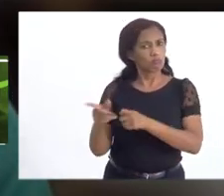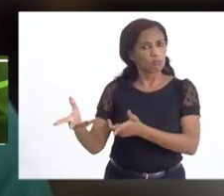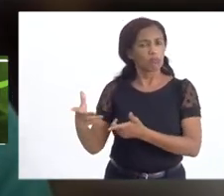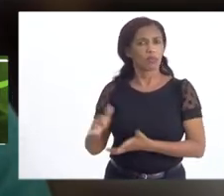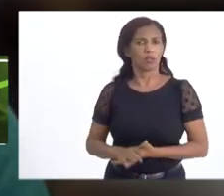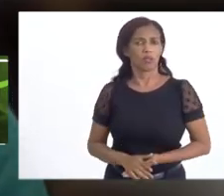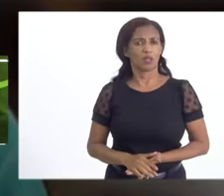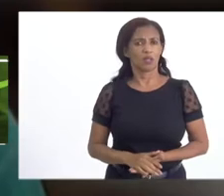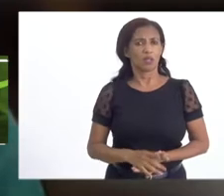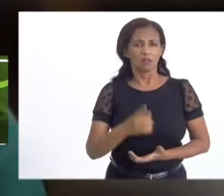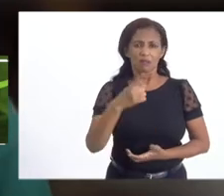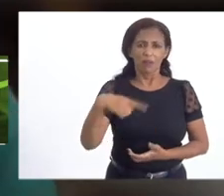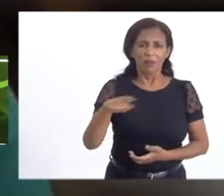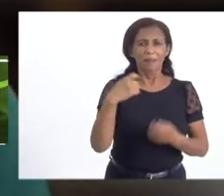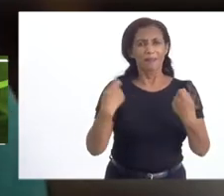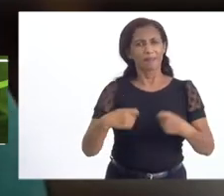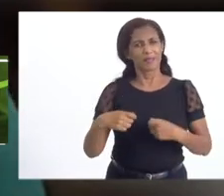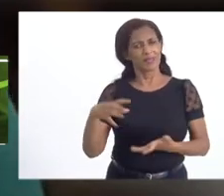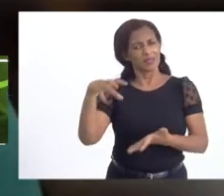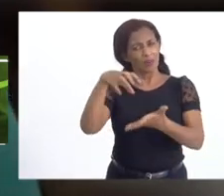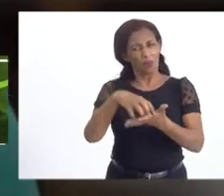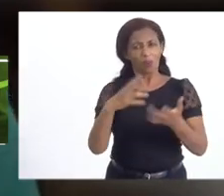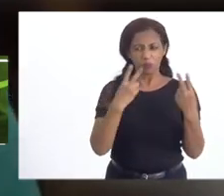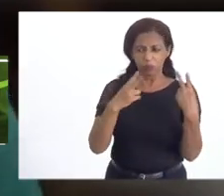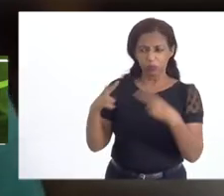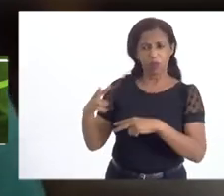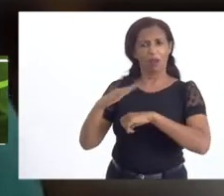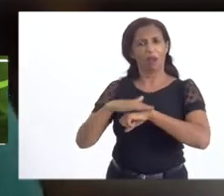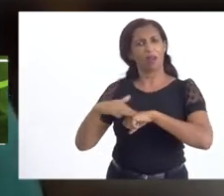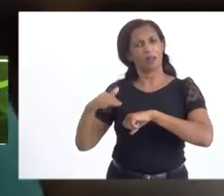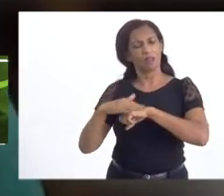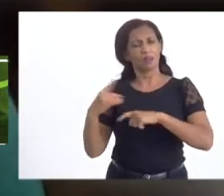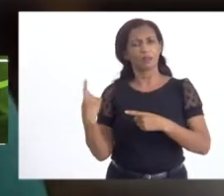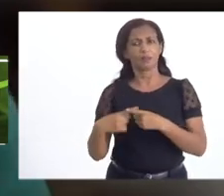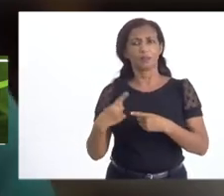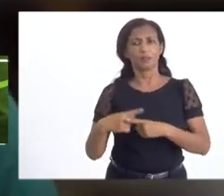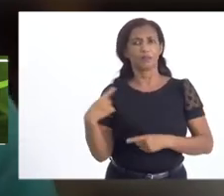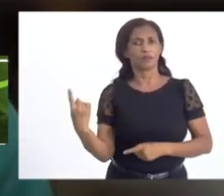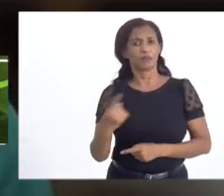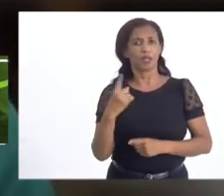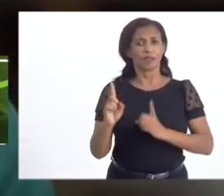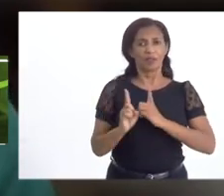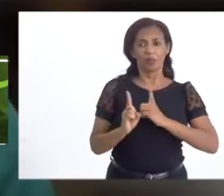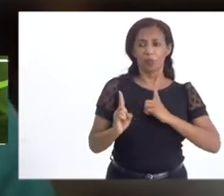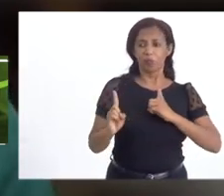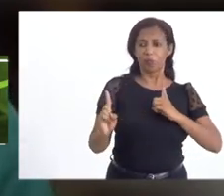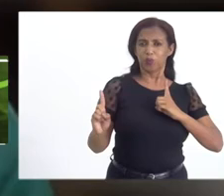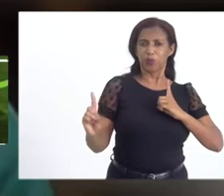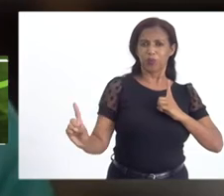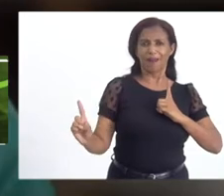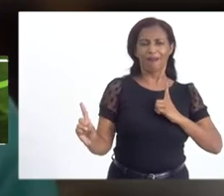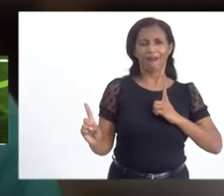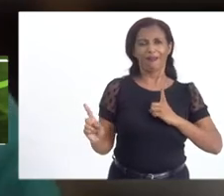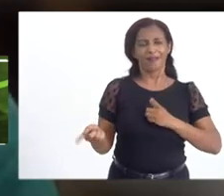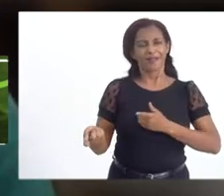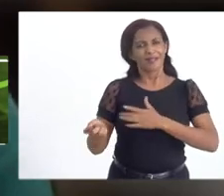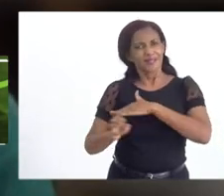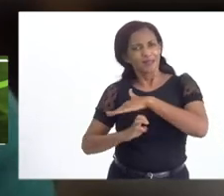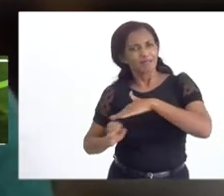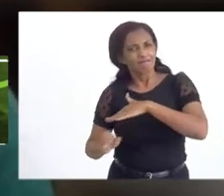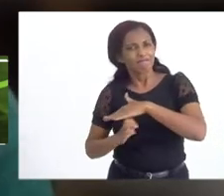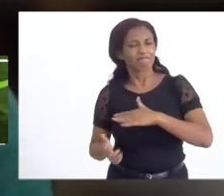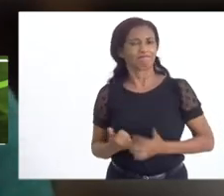os órgãos governamentais olhem para isso com carinho, porque a gente está afastando os investidores. A gente